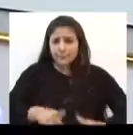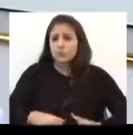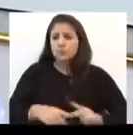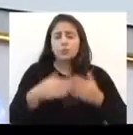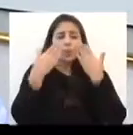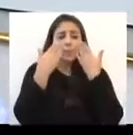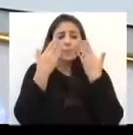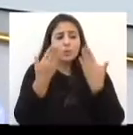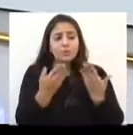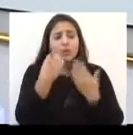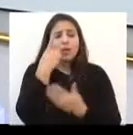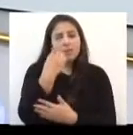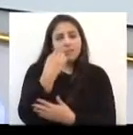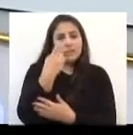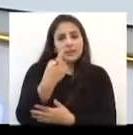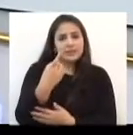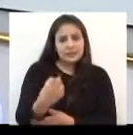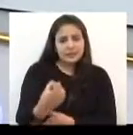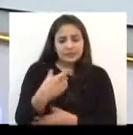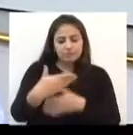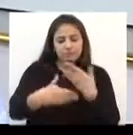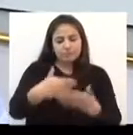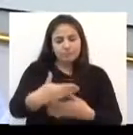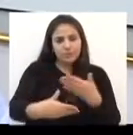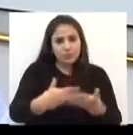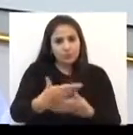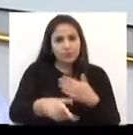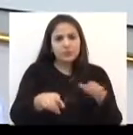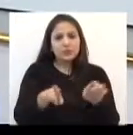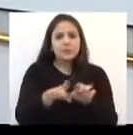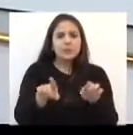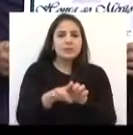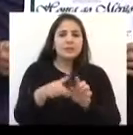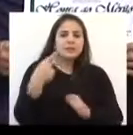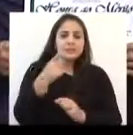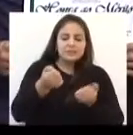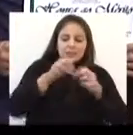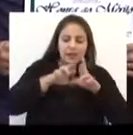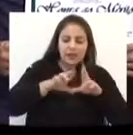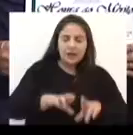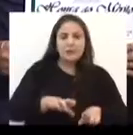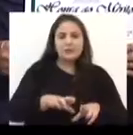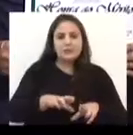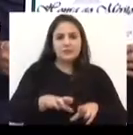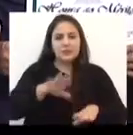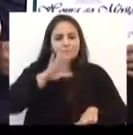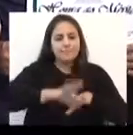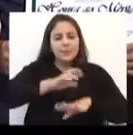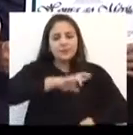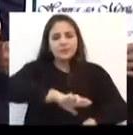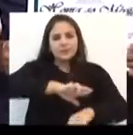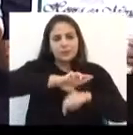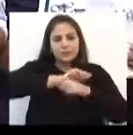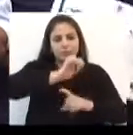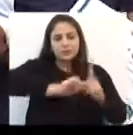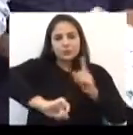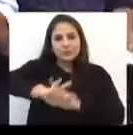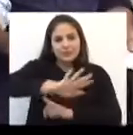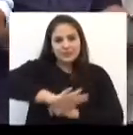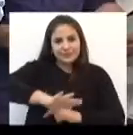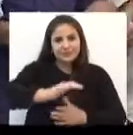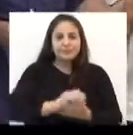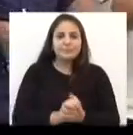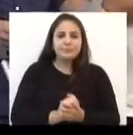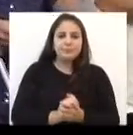mostraram interesse em desenvolver nessa área de mais segurança para a sociedade. Quando a